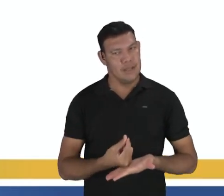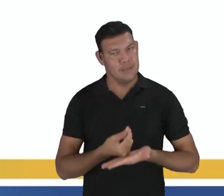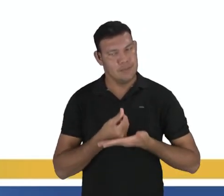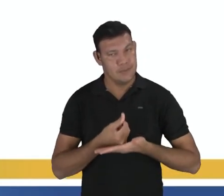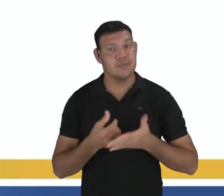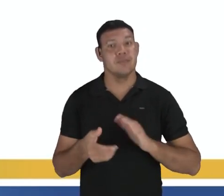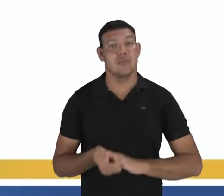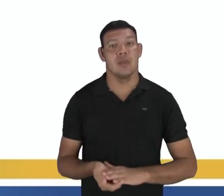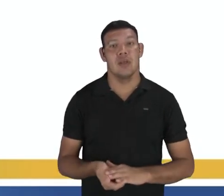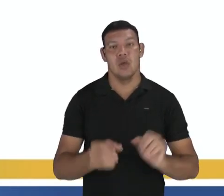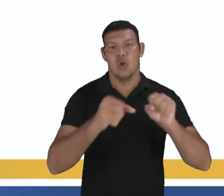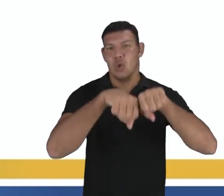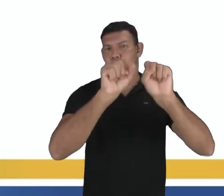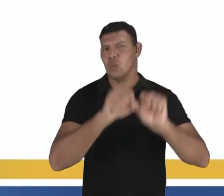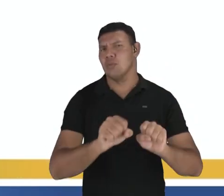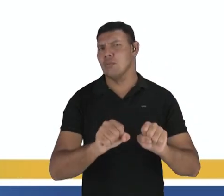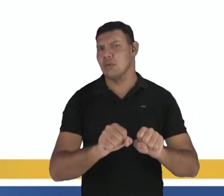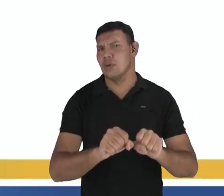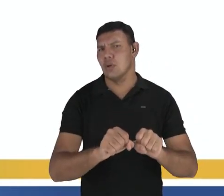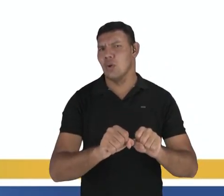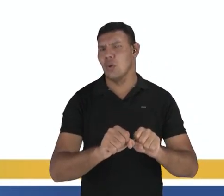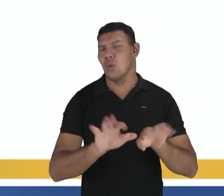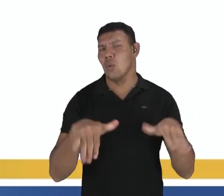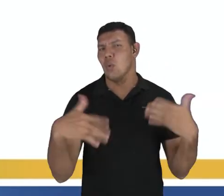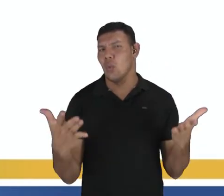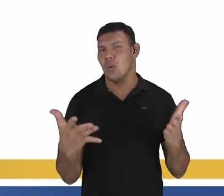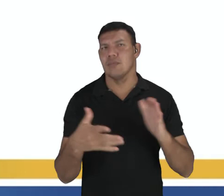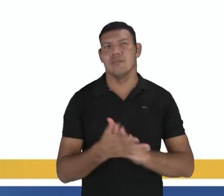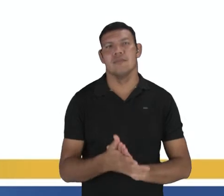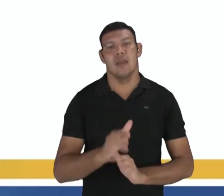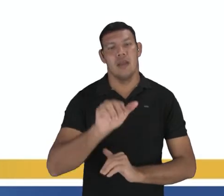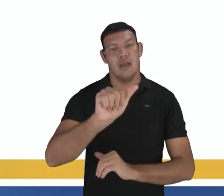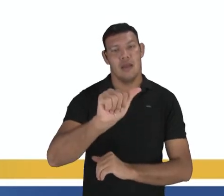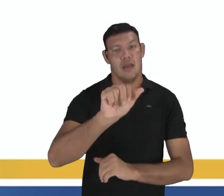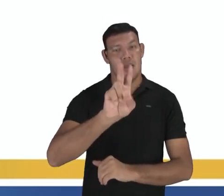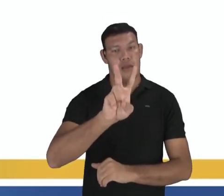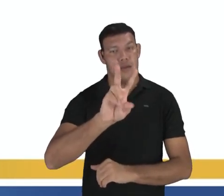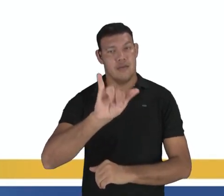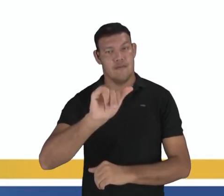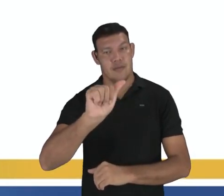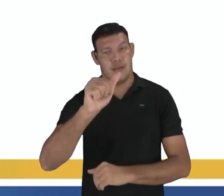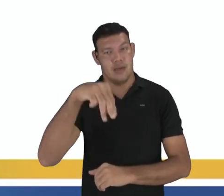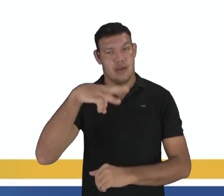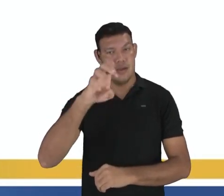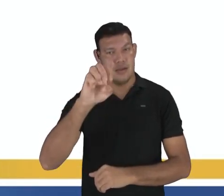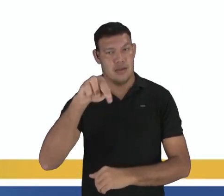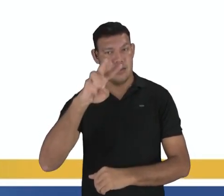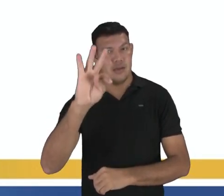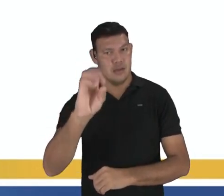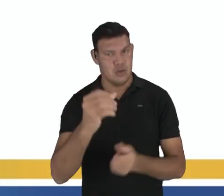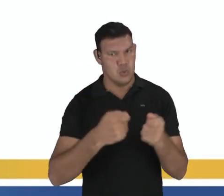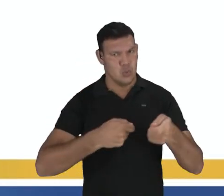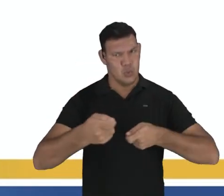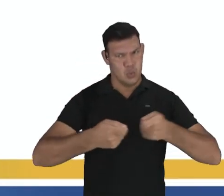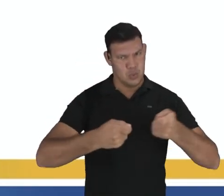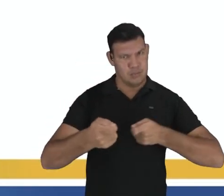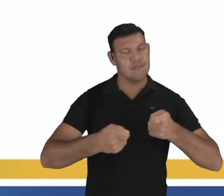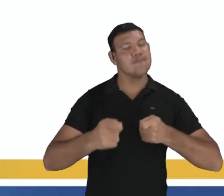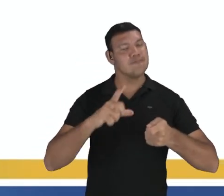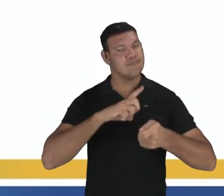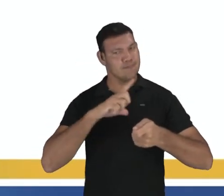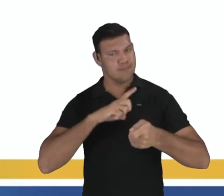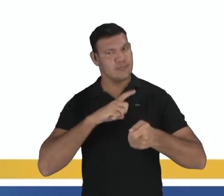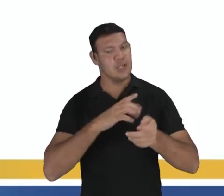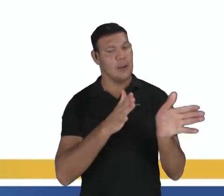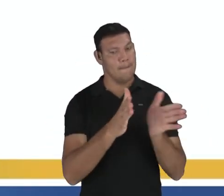E aí a gente vai ter um sistema conhecido, pessoal, como o sistema de aviamento, né, que era o mecanismo de controle que existiu durante o